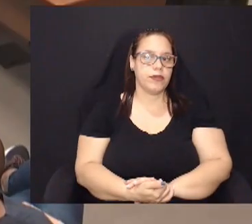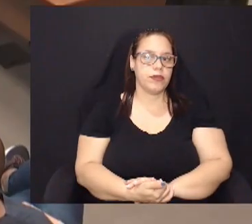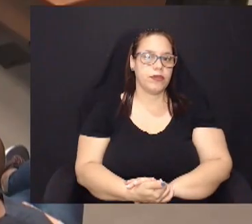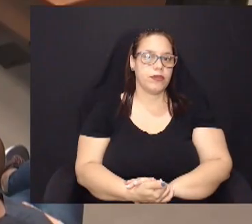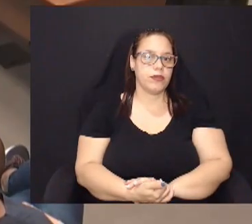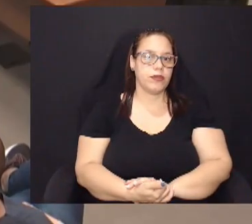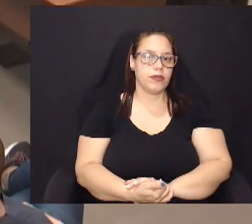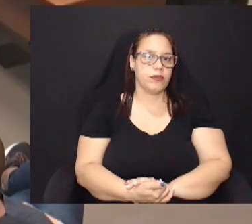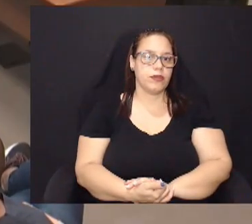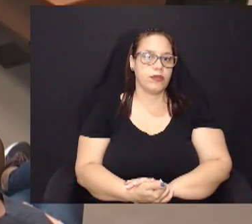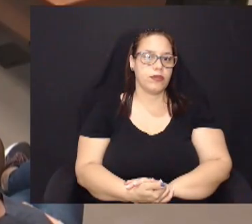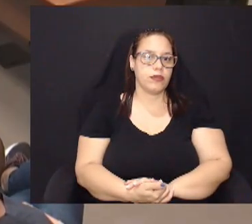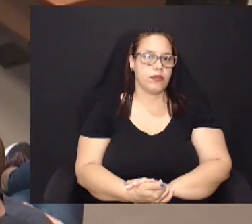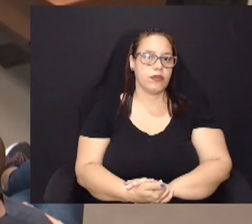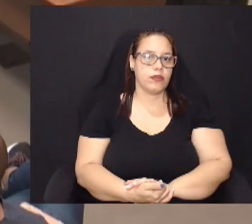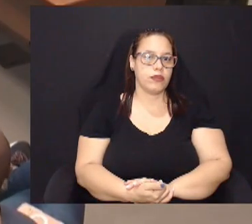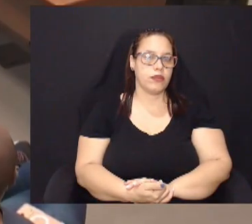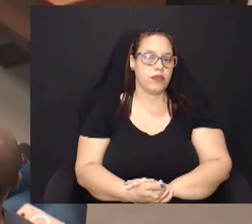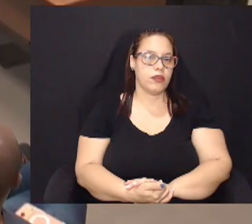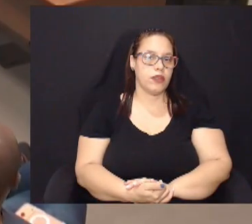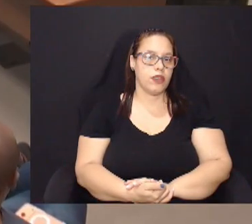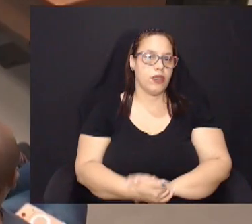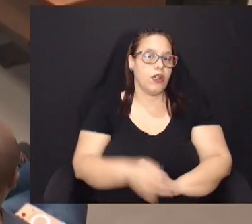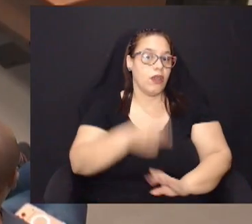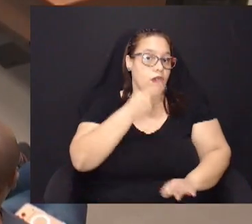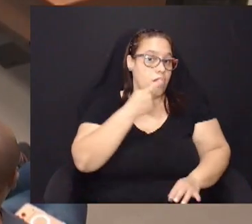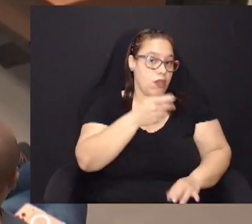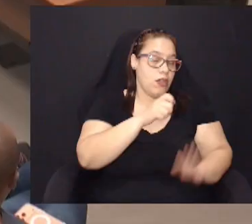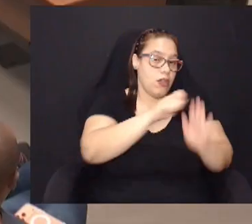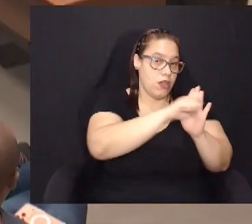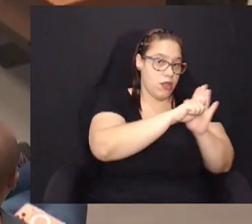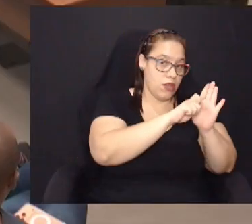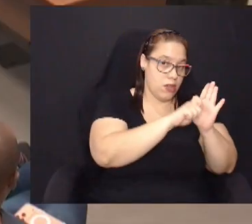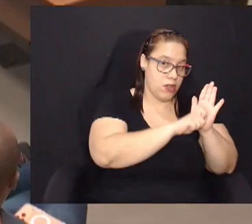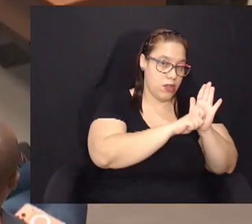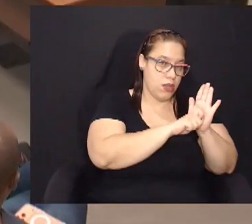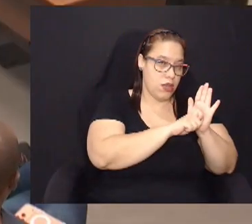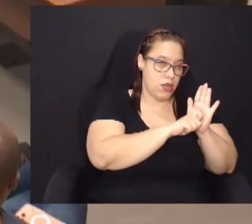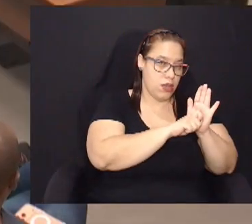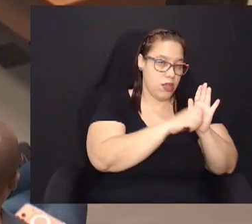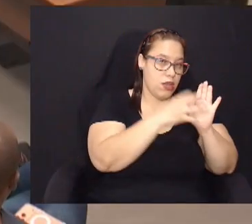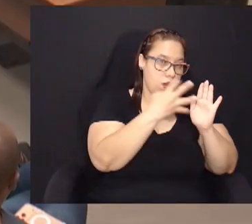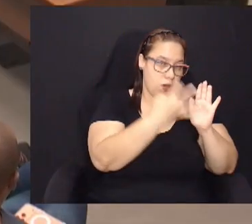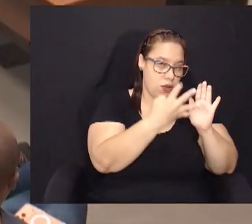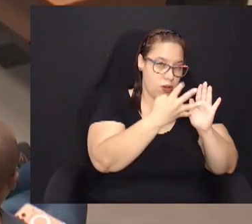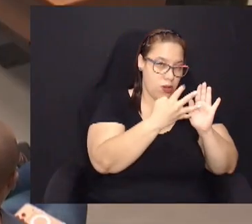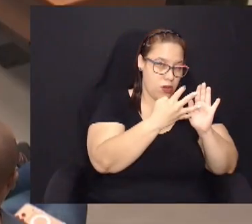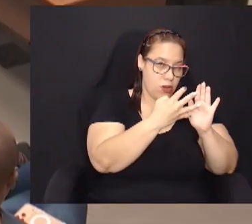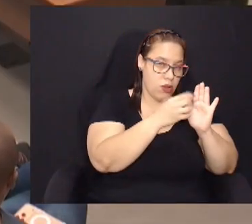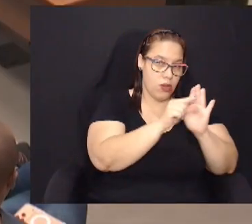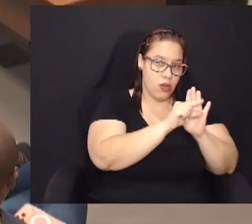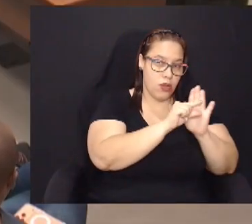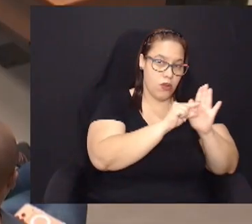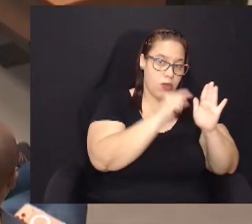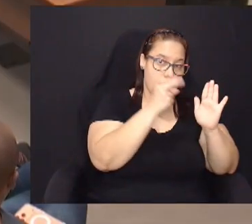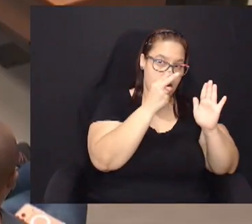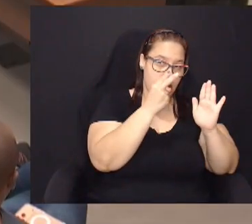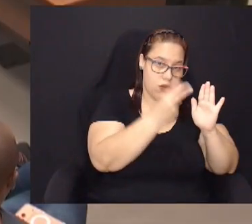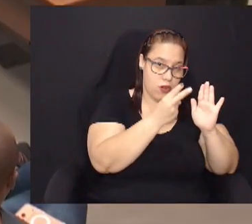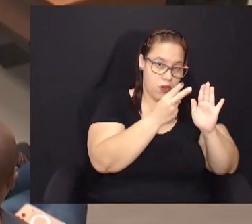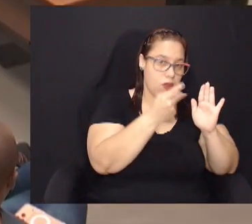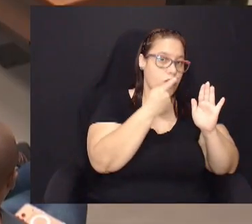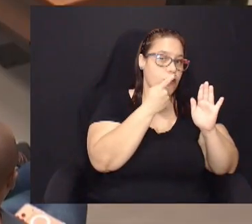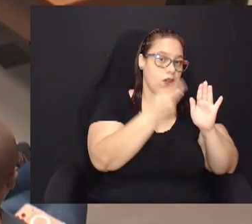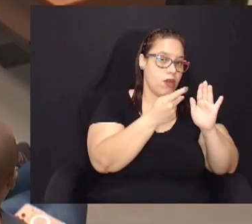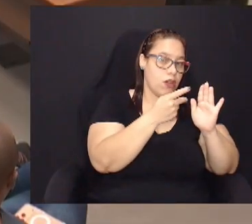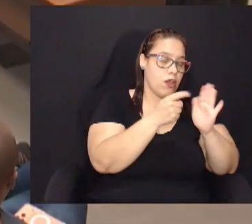do decreto aqui. Ele fala aqui no artigo, no 4º artigo, no parágrafo 2º, ele fala: a